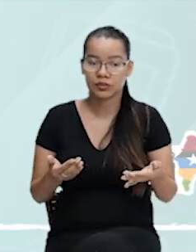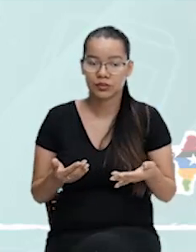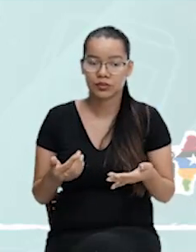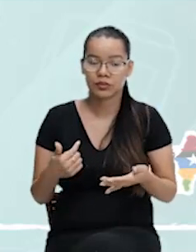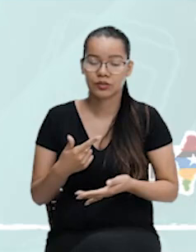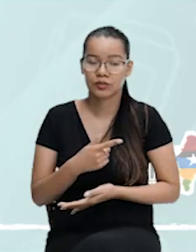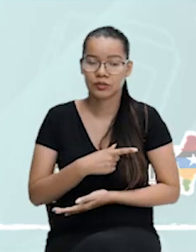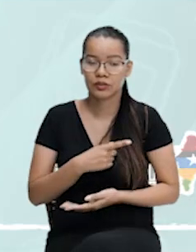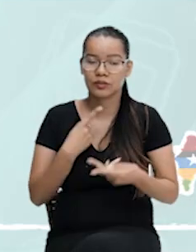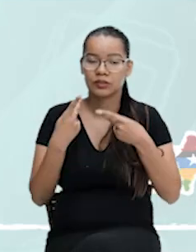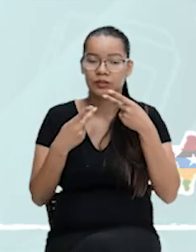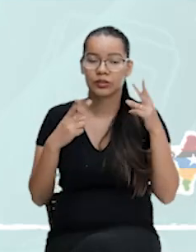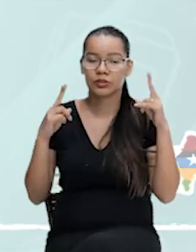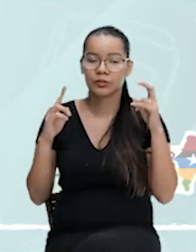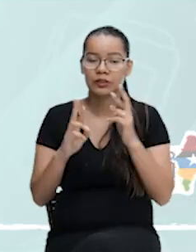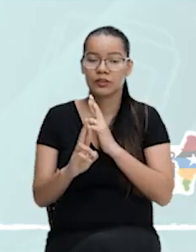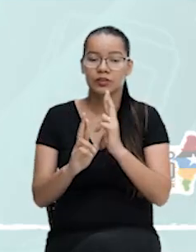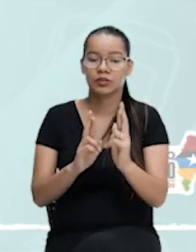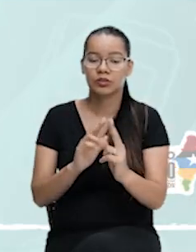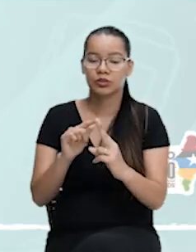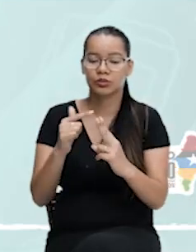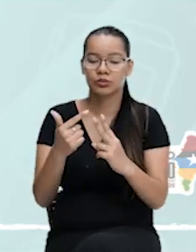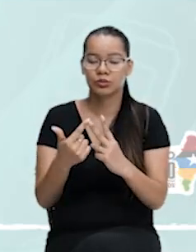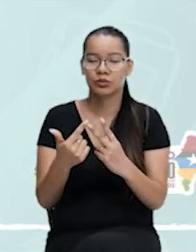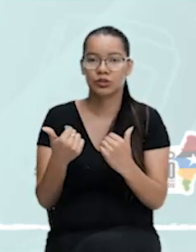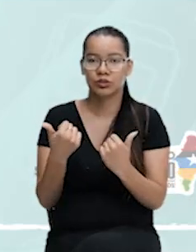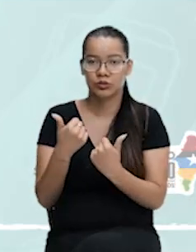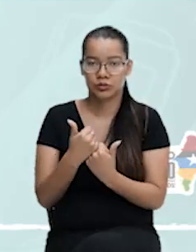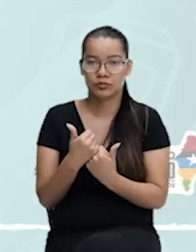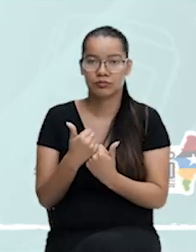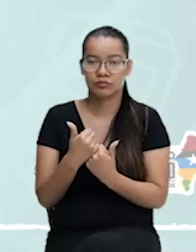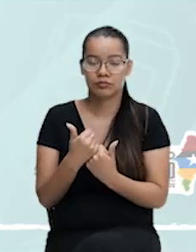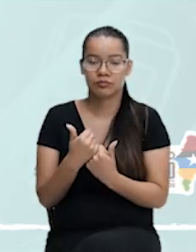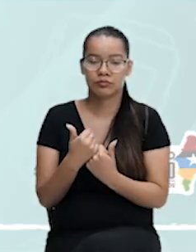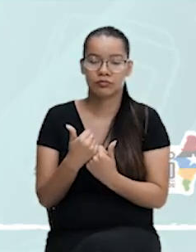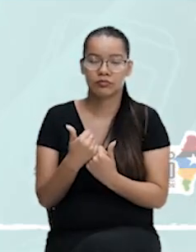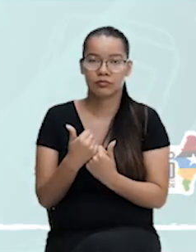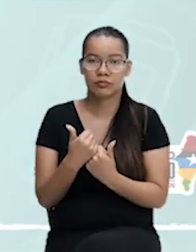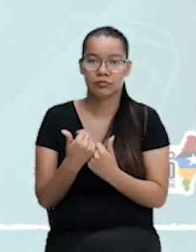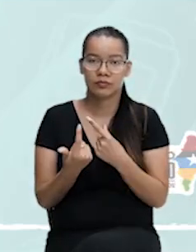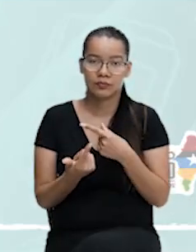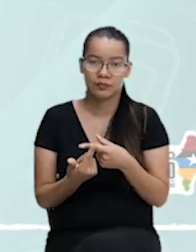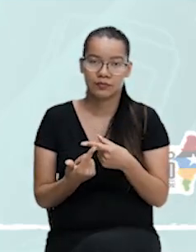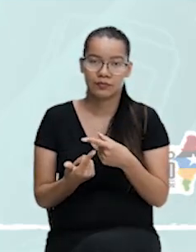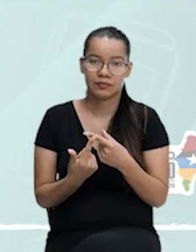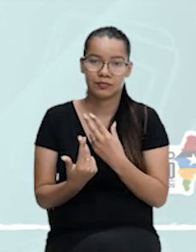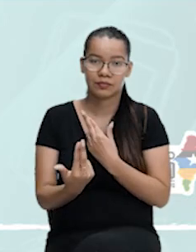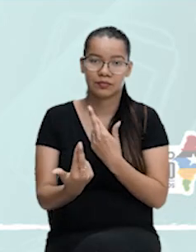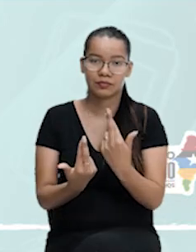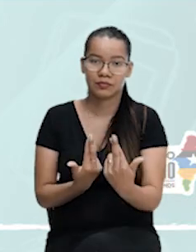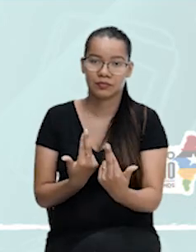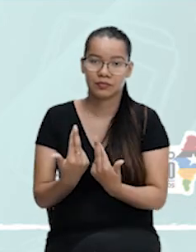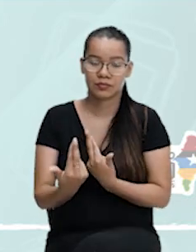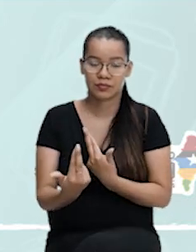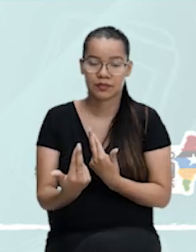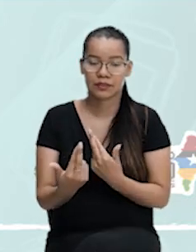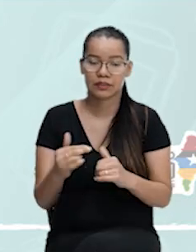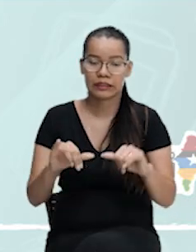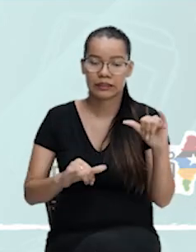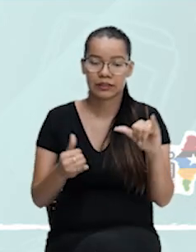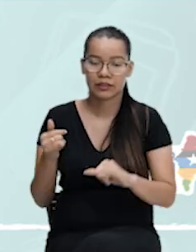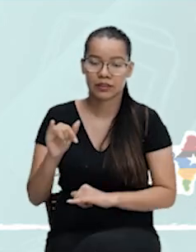as reações de dupla troca. Por quê? Porque as reações químicas, elas podem ser reações